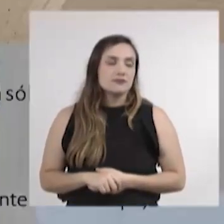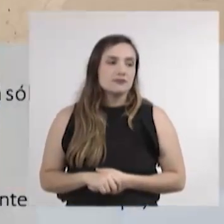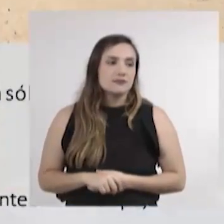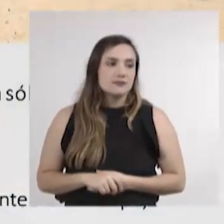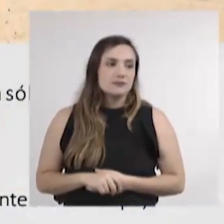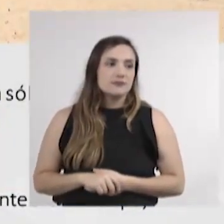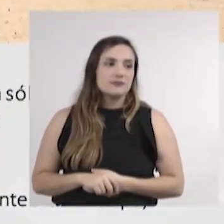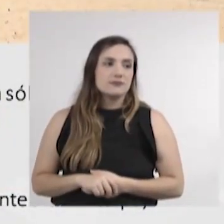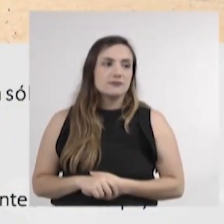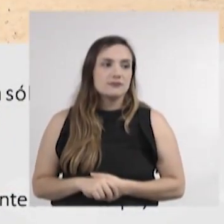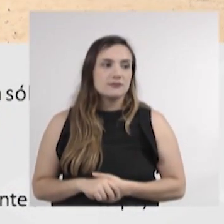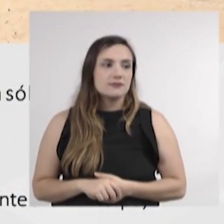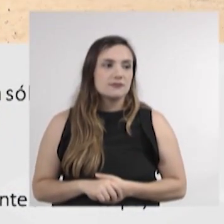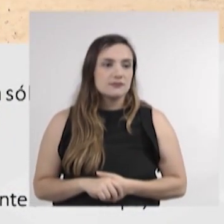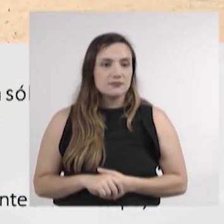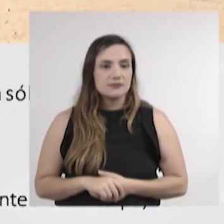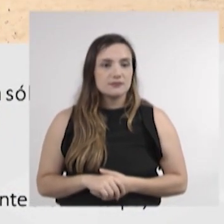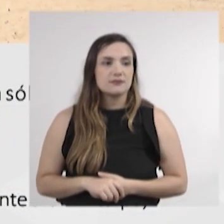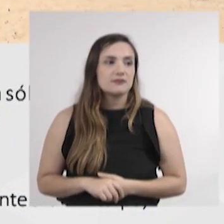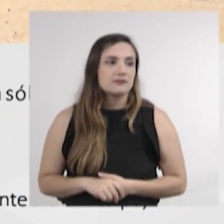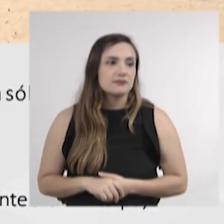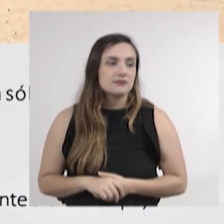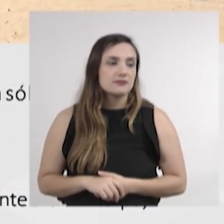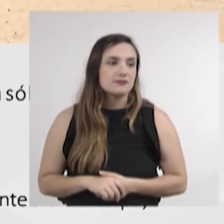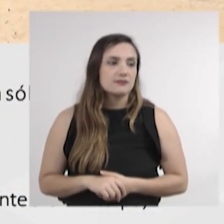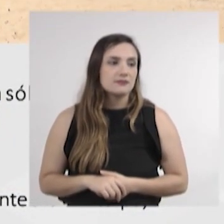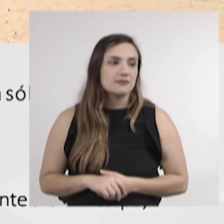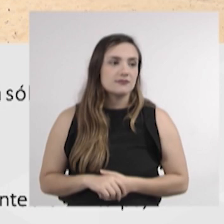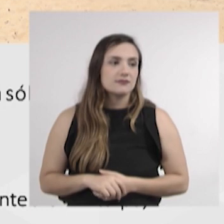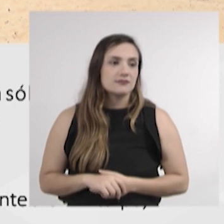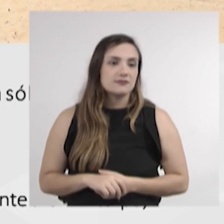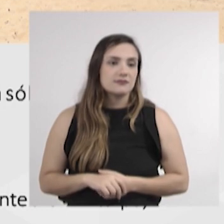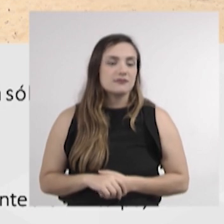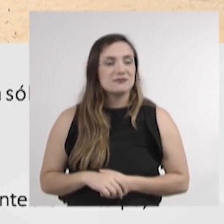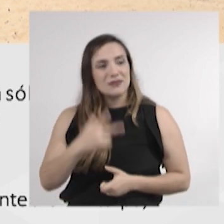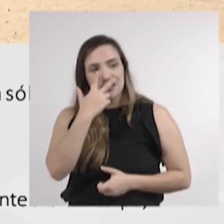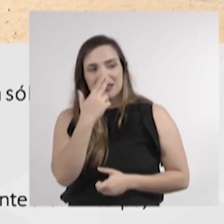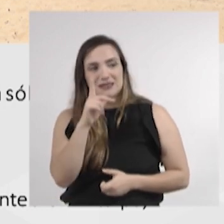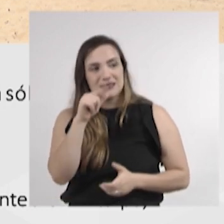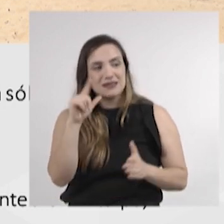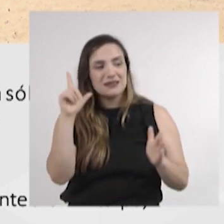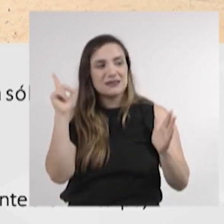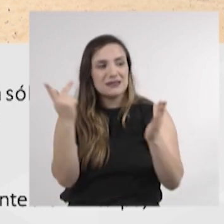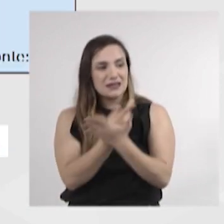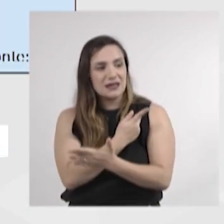Passei demais aqui, ó. Está atrasando alguma coisa aqui, o sinal do...